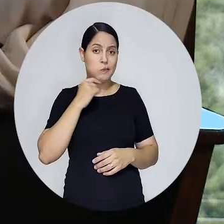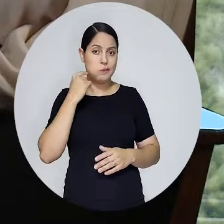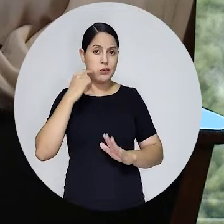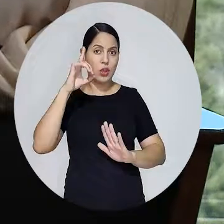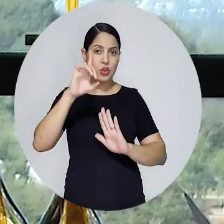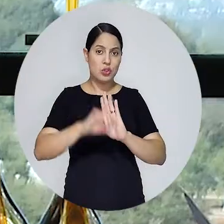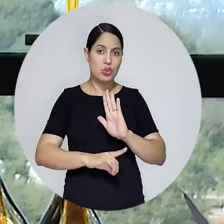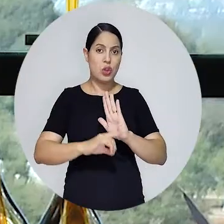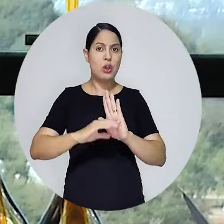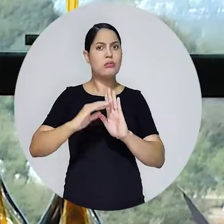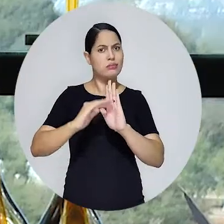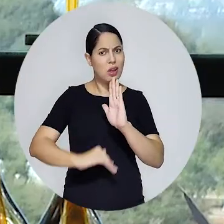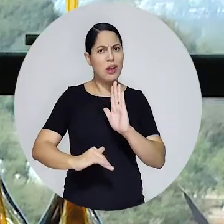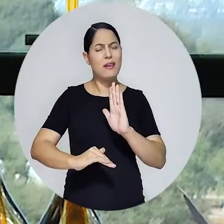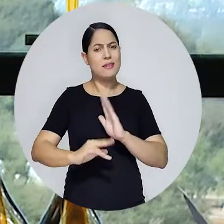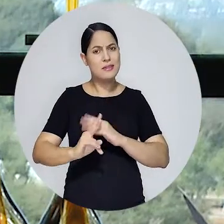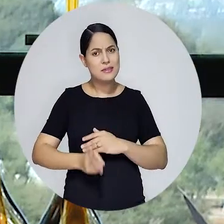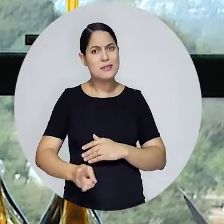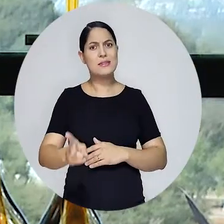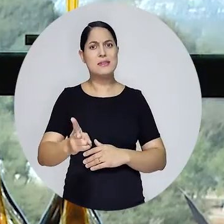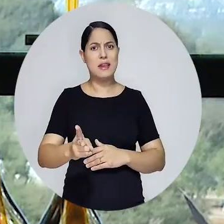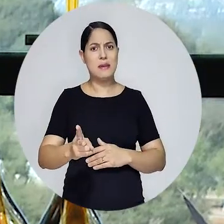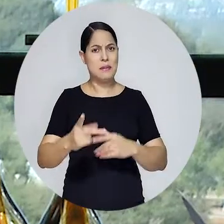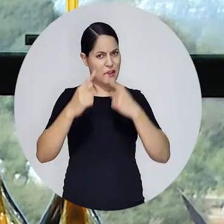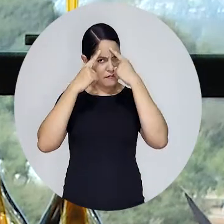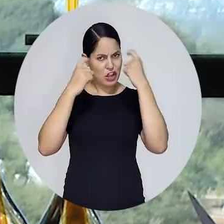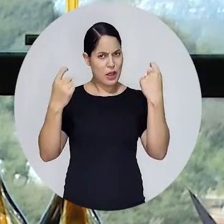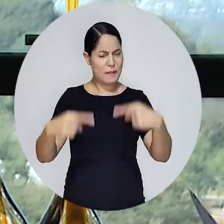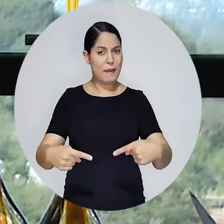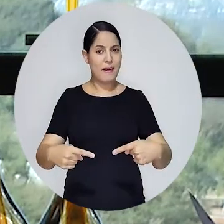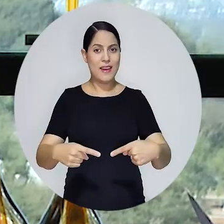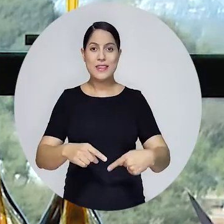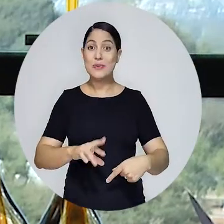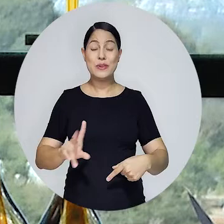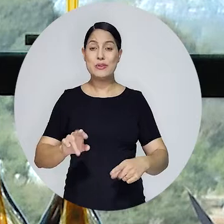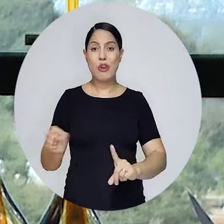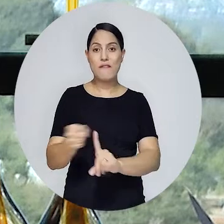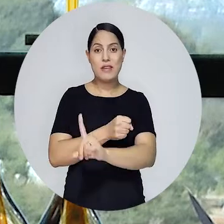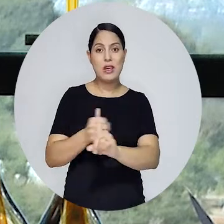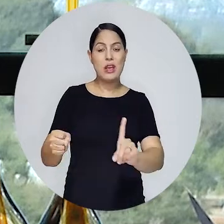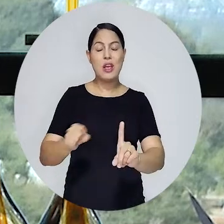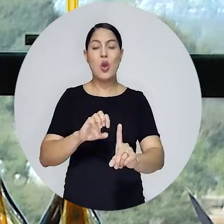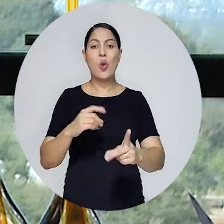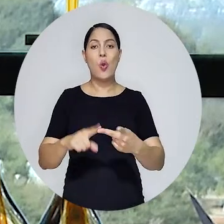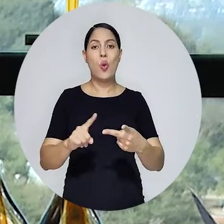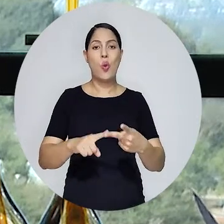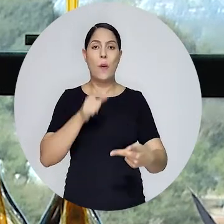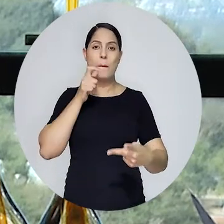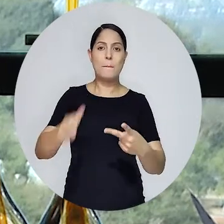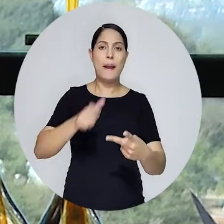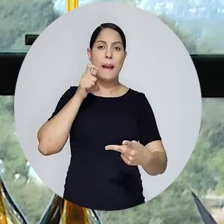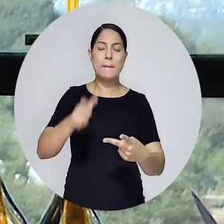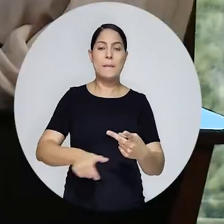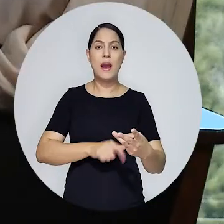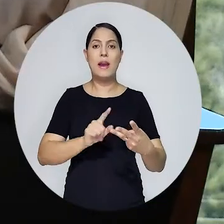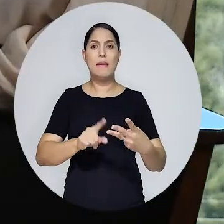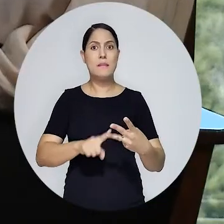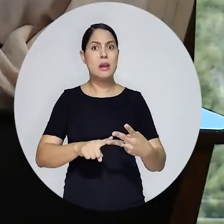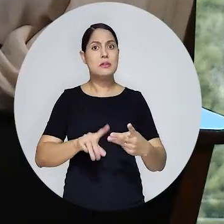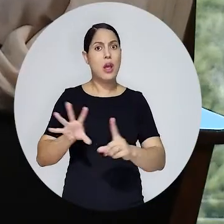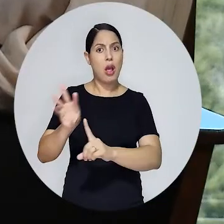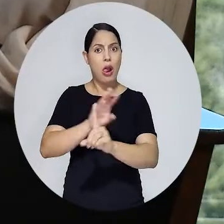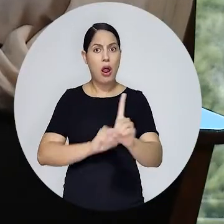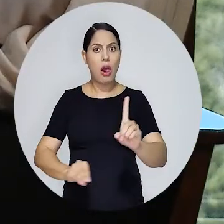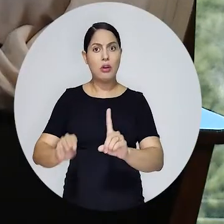suas prerrogativas. Não é só a violência física, não é só a violência verbal, mas também dentro da sua profissão o assédio moral, o